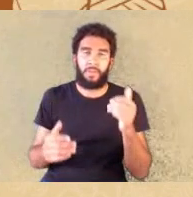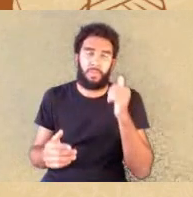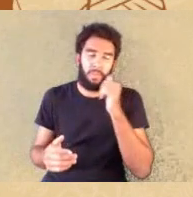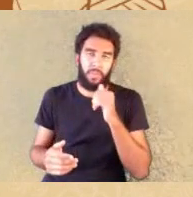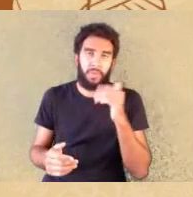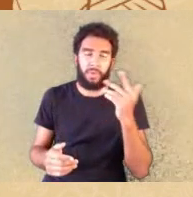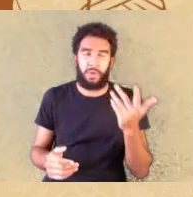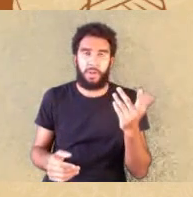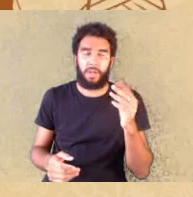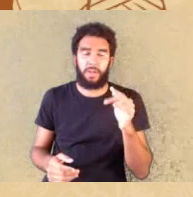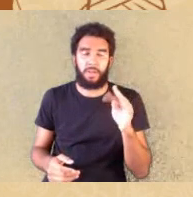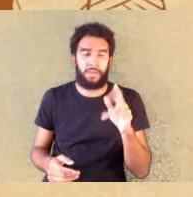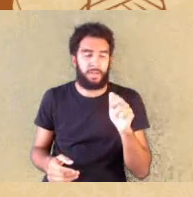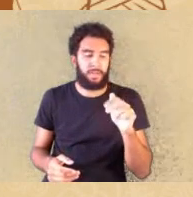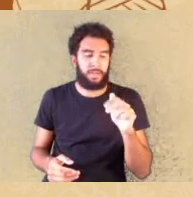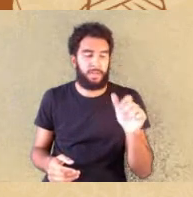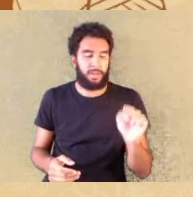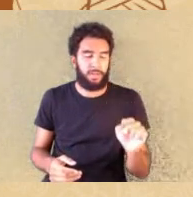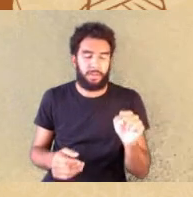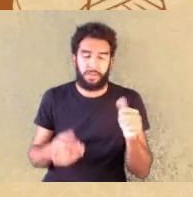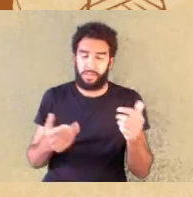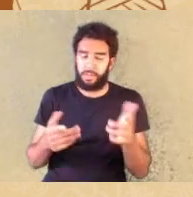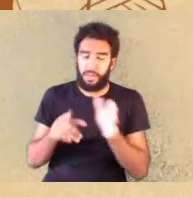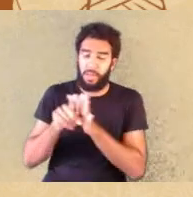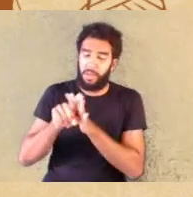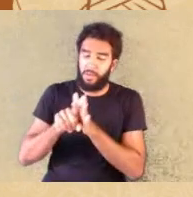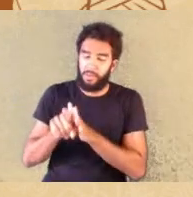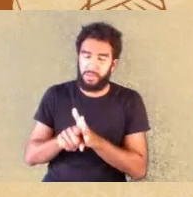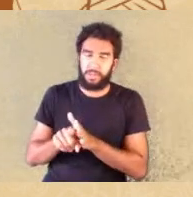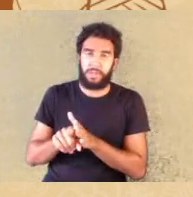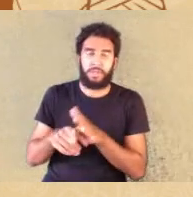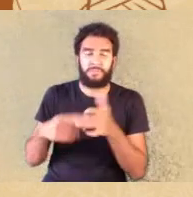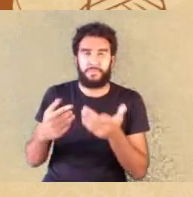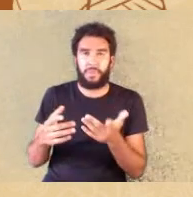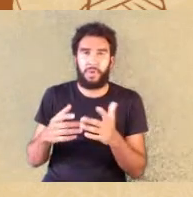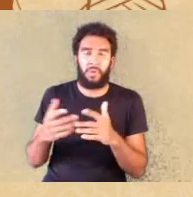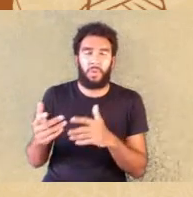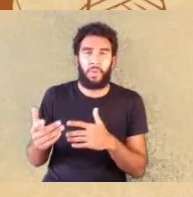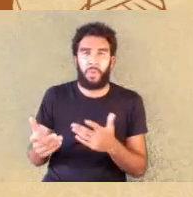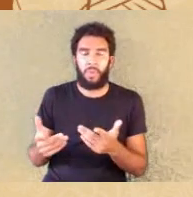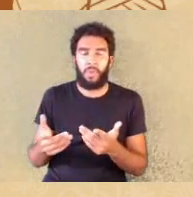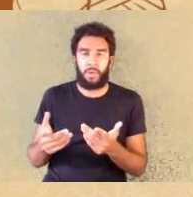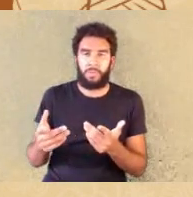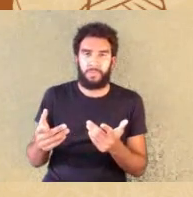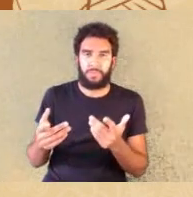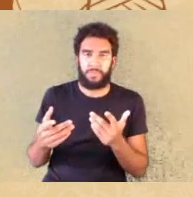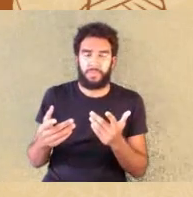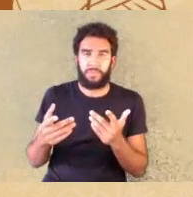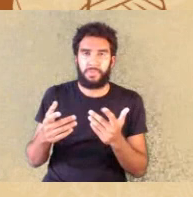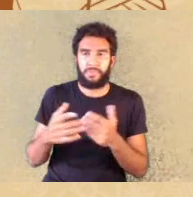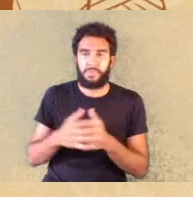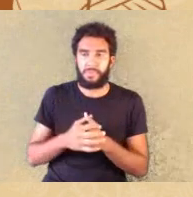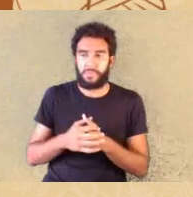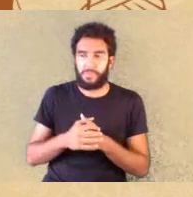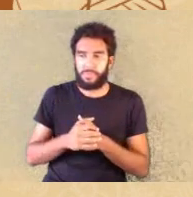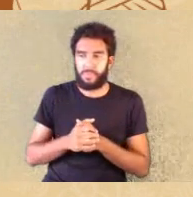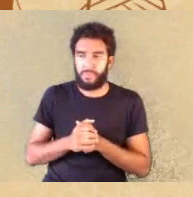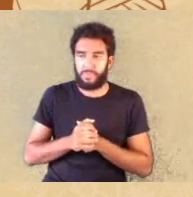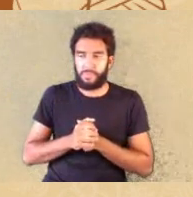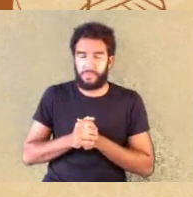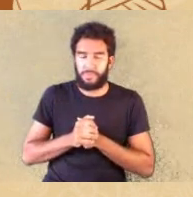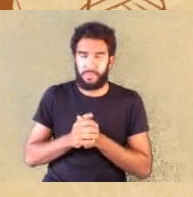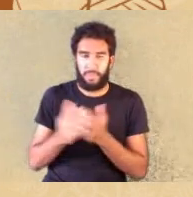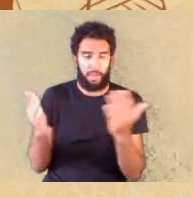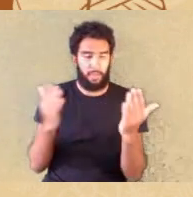nós pesquisamos, investigamos, e nós fizemos um trabalho também de grupos focais aqui no Brasil. Mas não dava para comparar com os